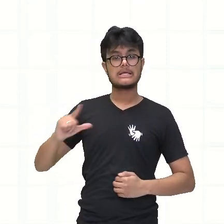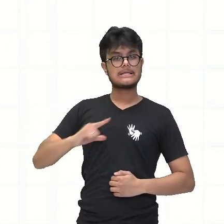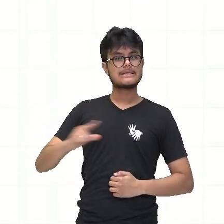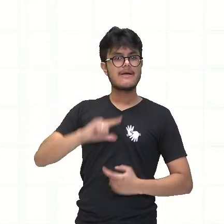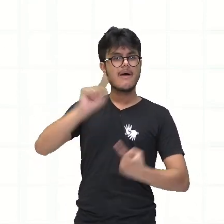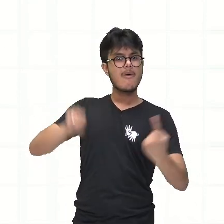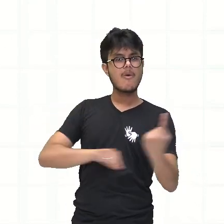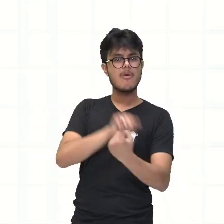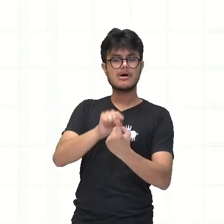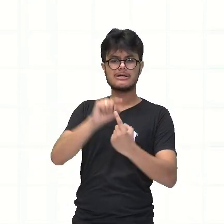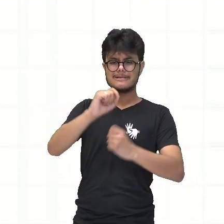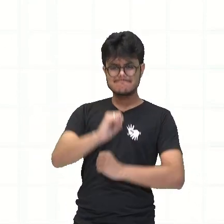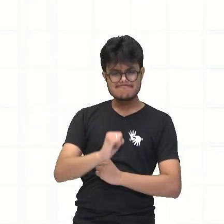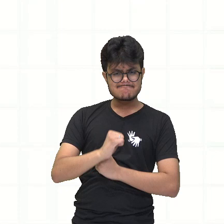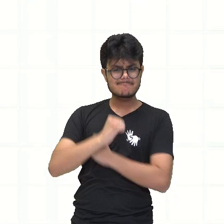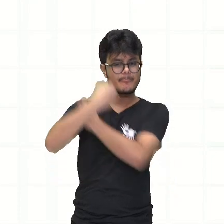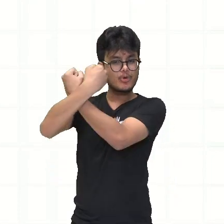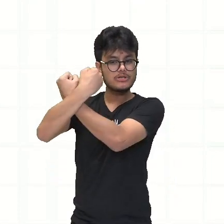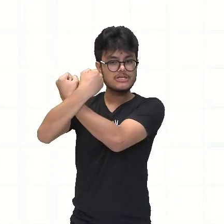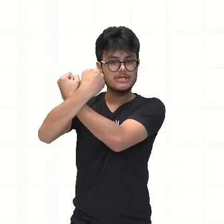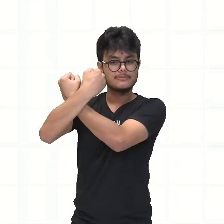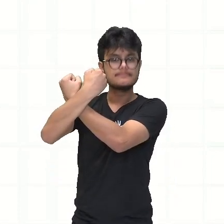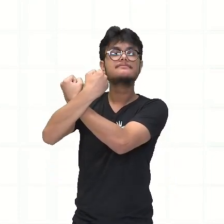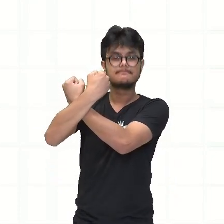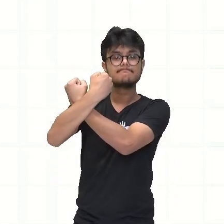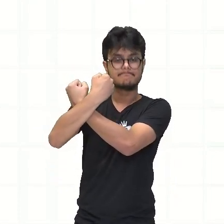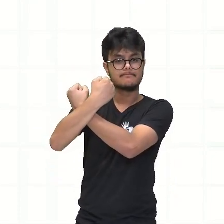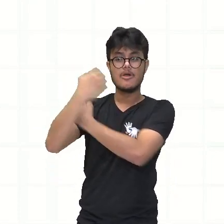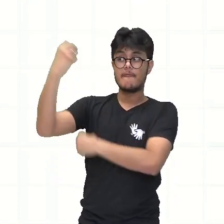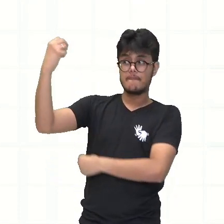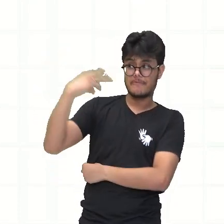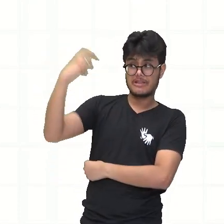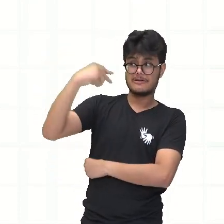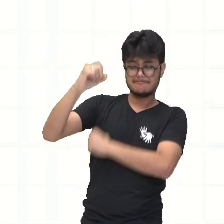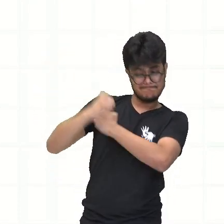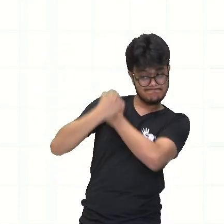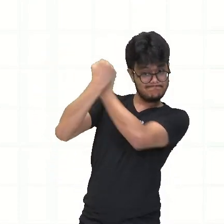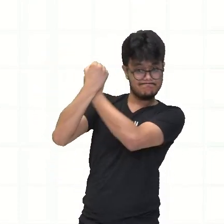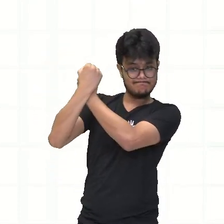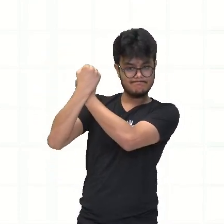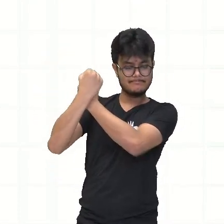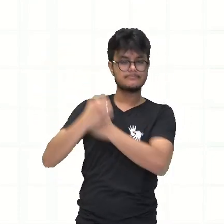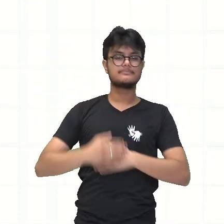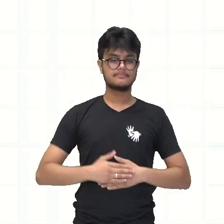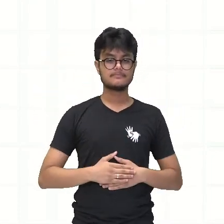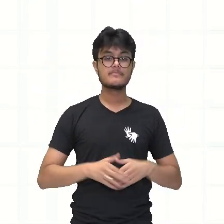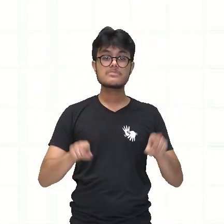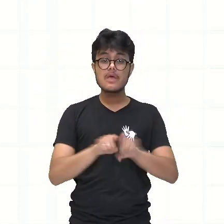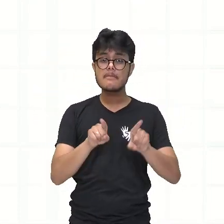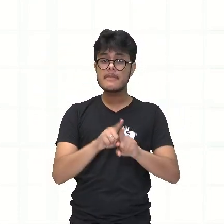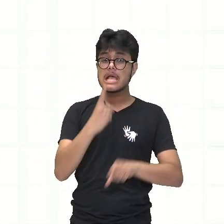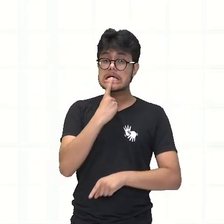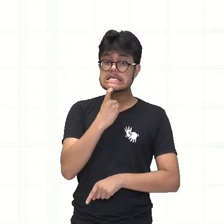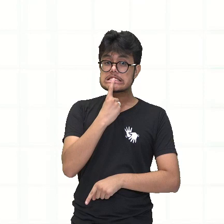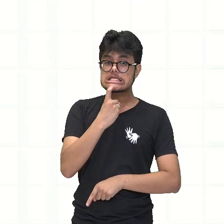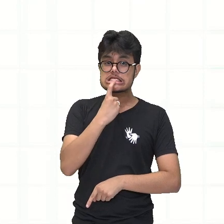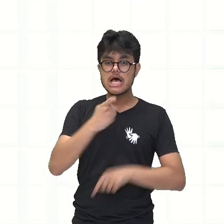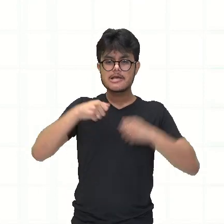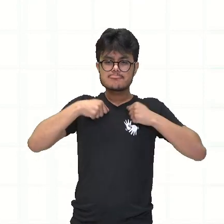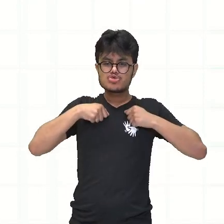do sistema imunológico. O sistema circulatório também participa, fazendo com que essas